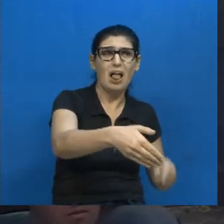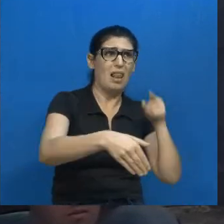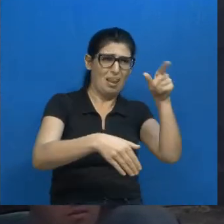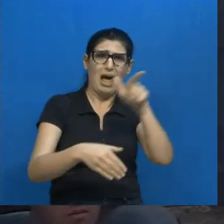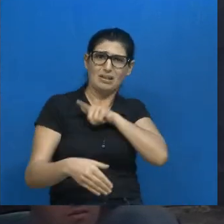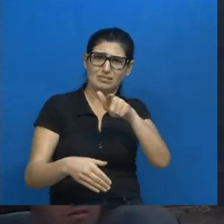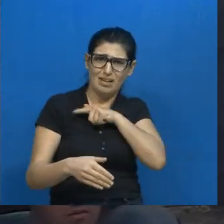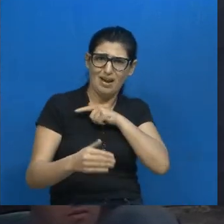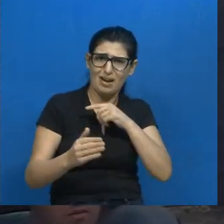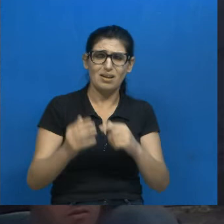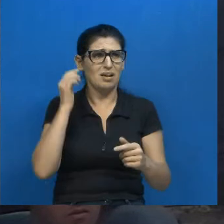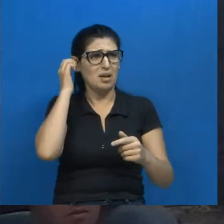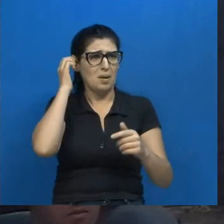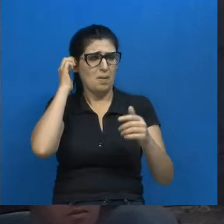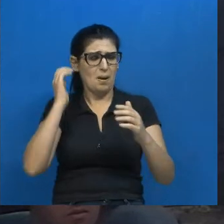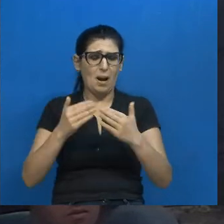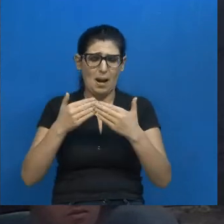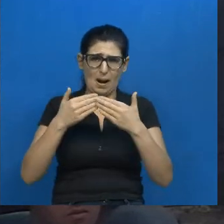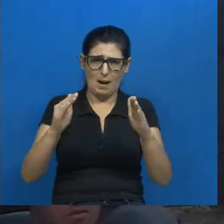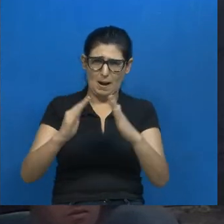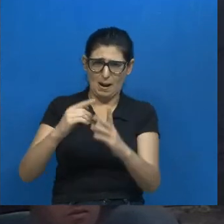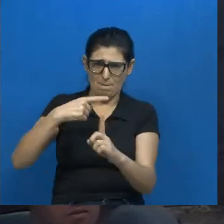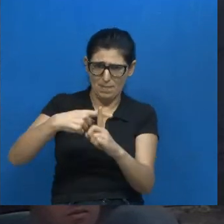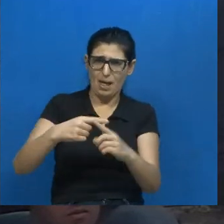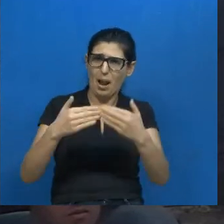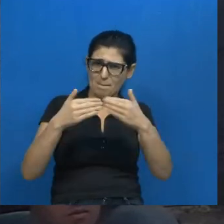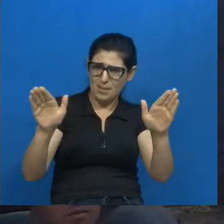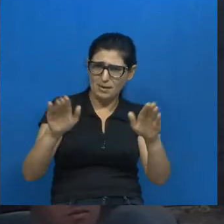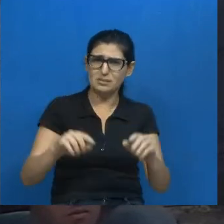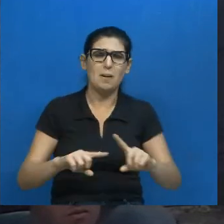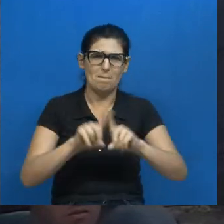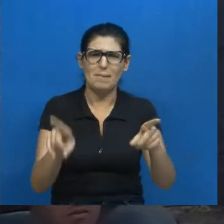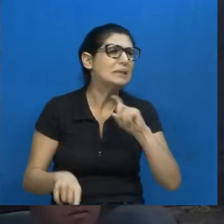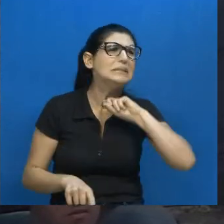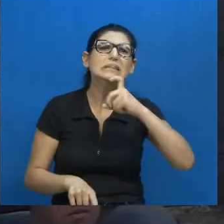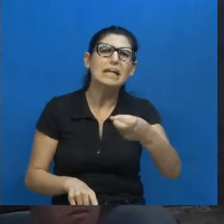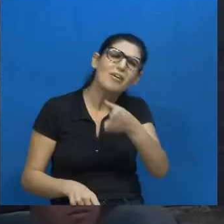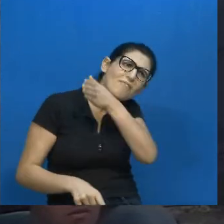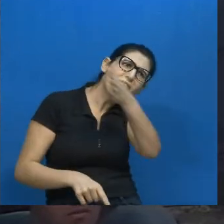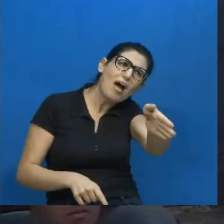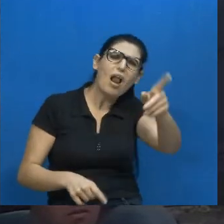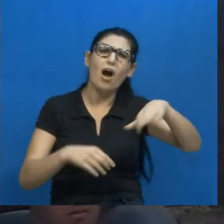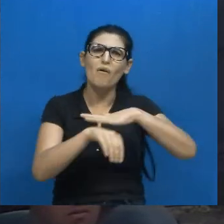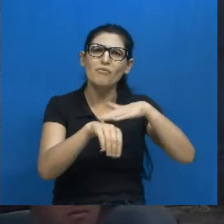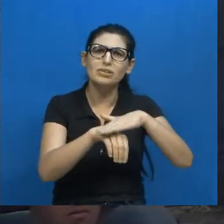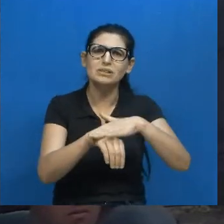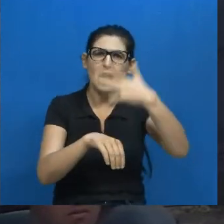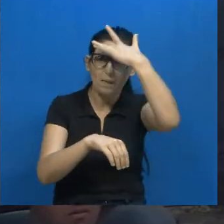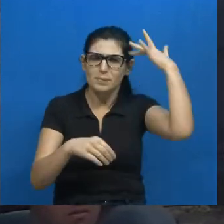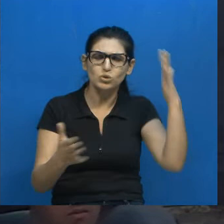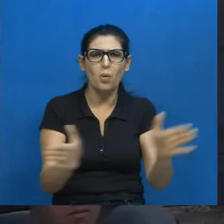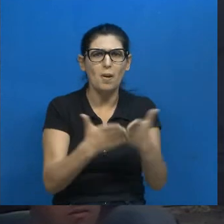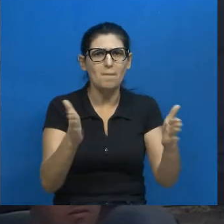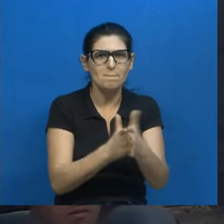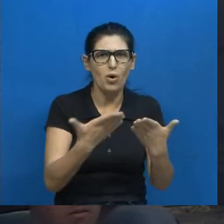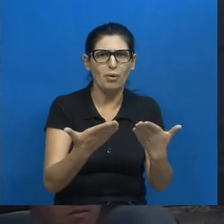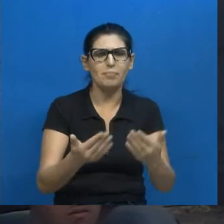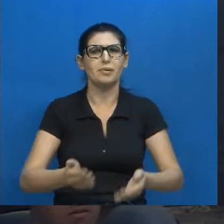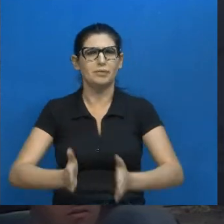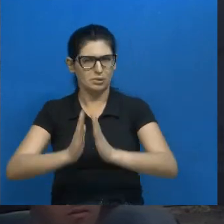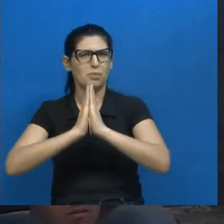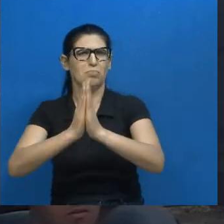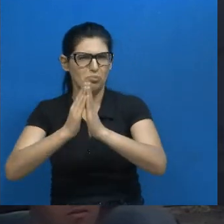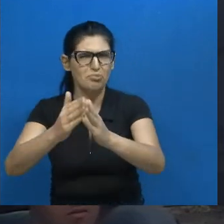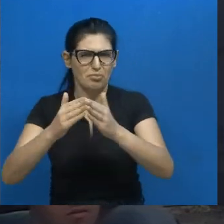lá conversar com aquele povo, ninguém coloca um ônibus decente naquela linha, que o ônibus está caindo aos pedaços. Então, a sugestão é essa, que vocês vão até o povo